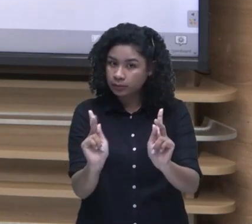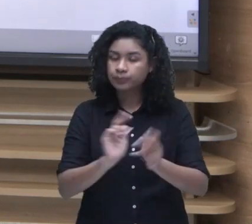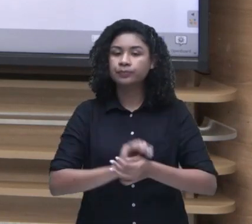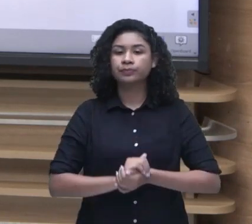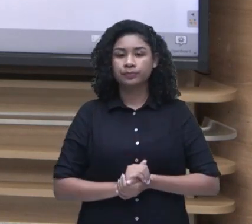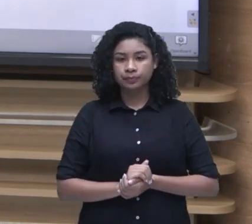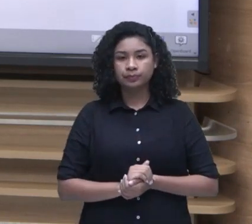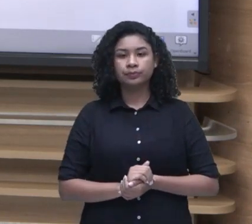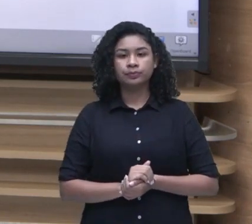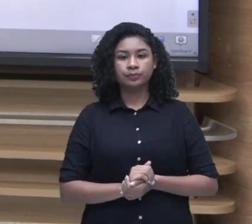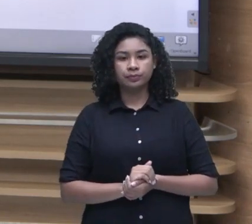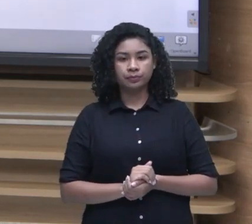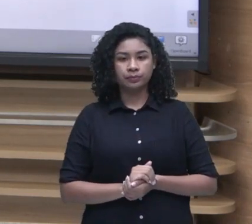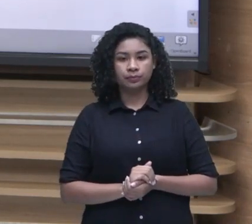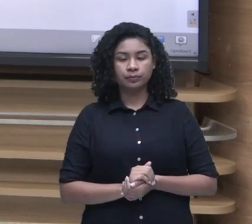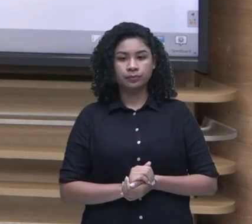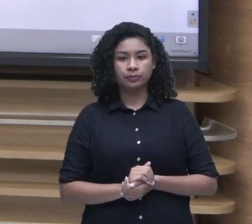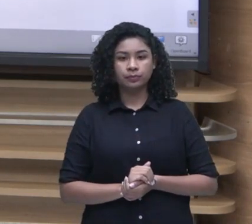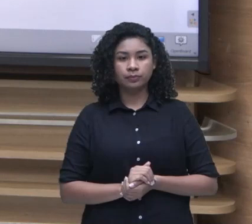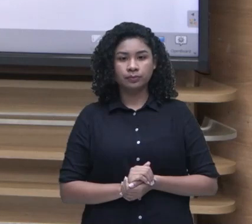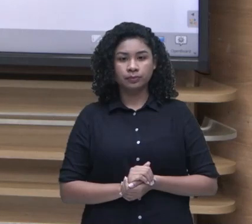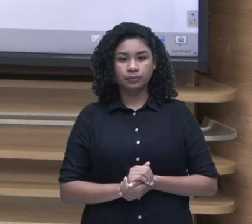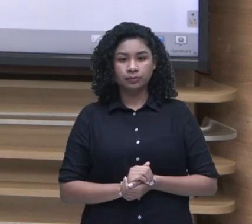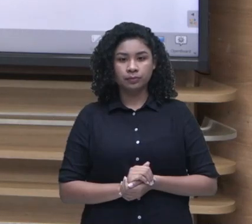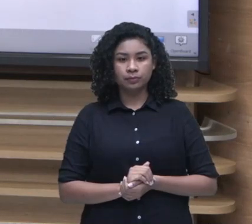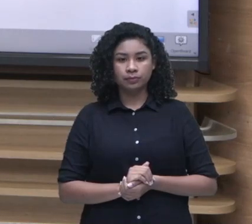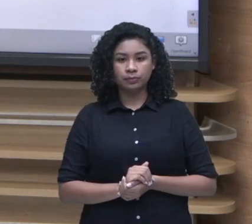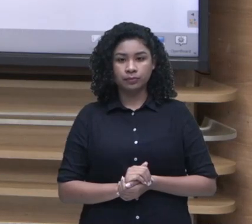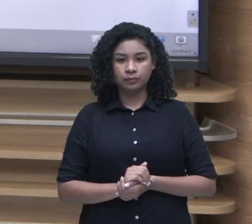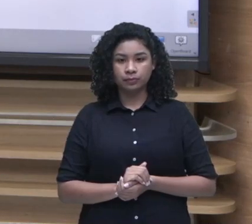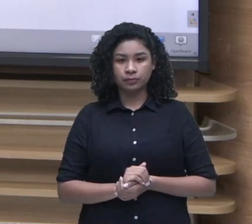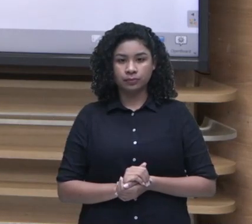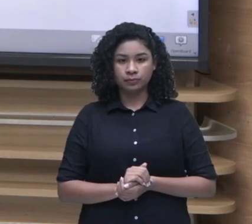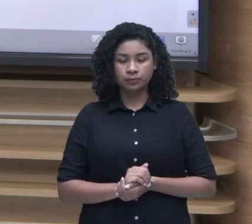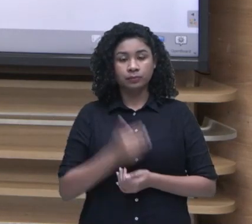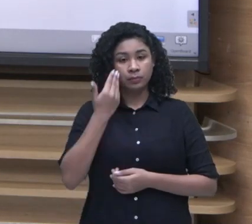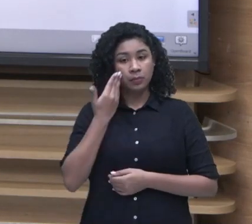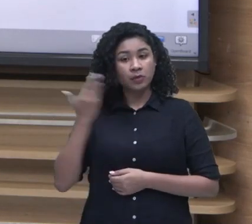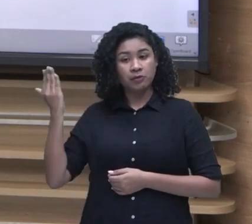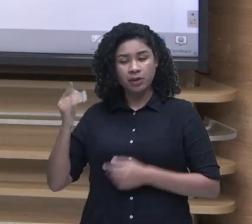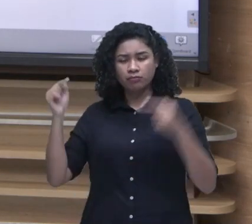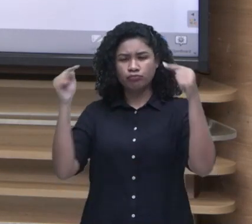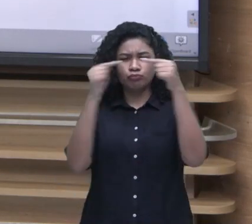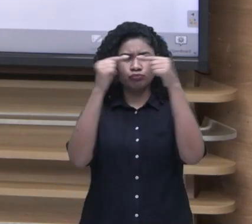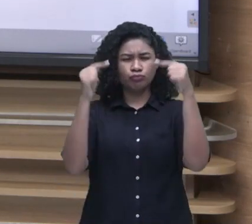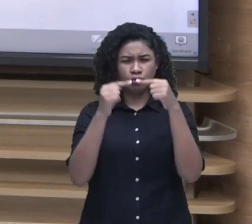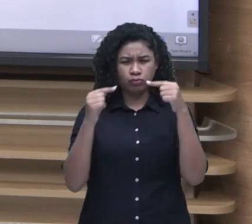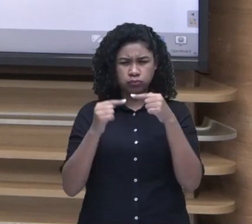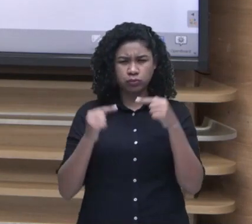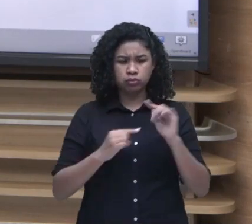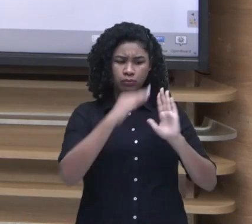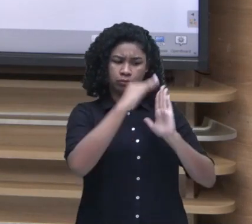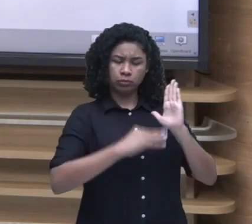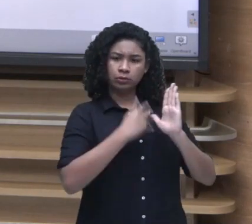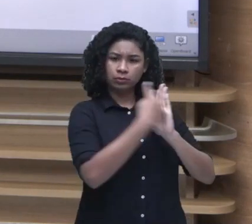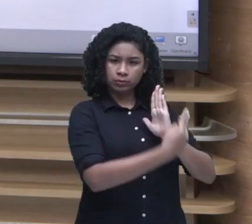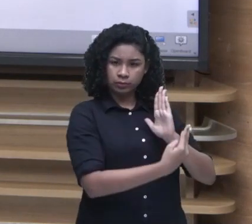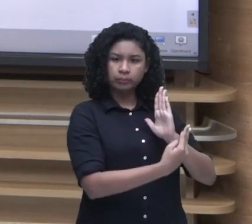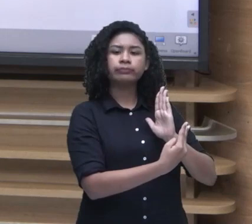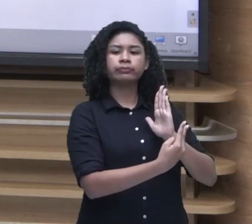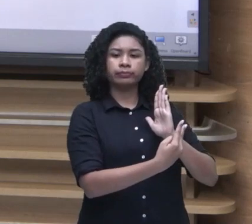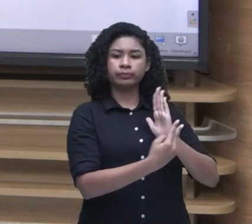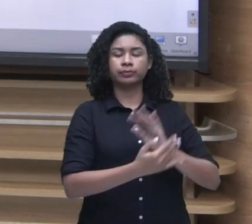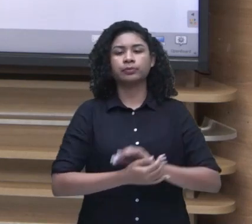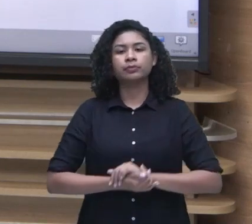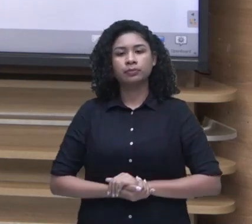Cantaste, cantou, cantamos, cantastes e cantaram, Adequado a cada pessoa do discurso.